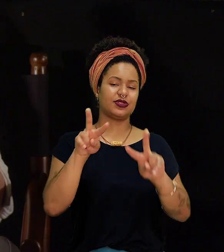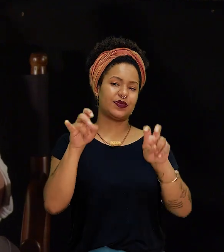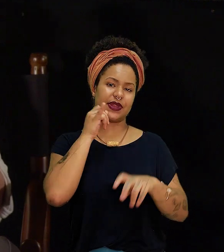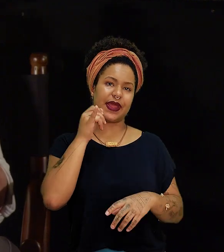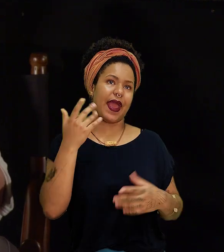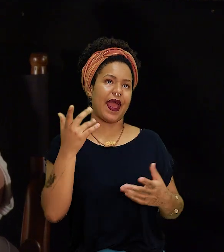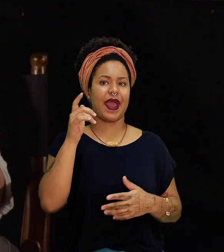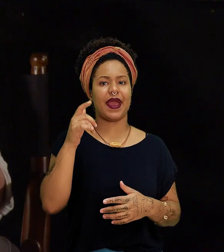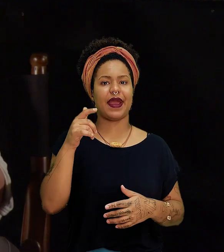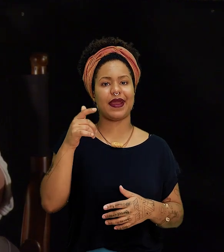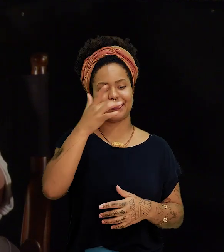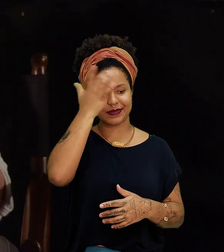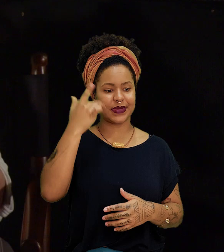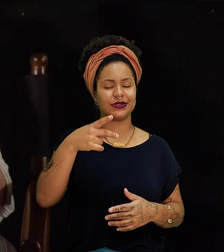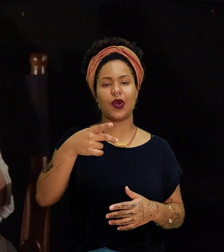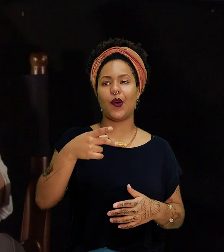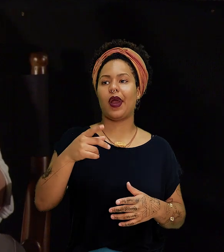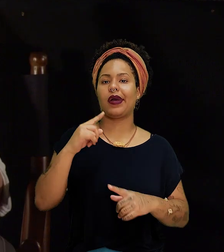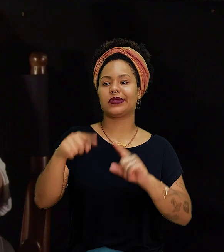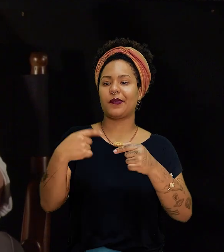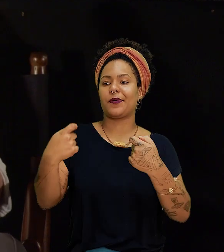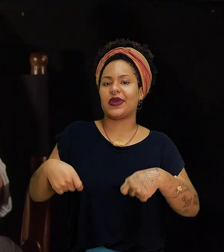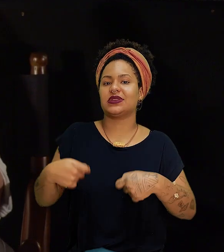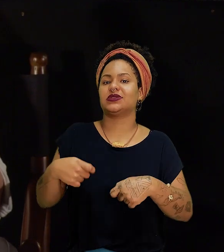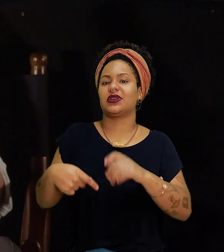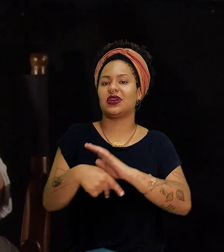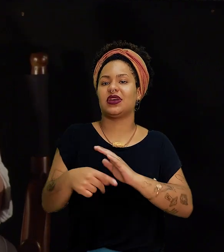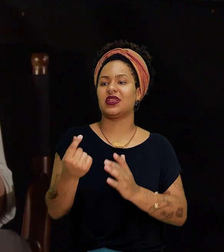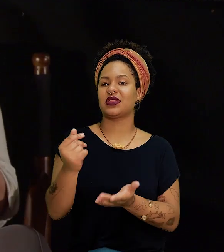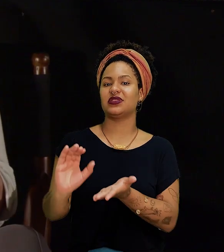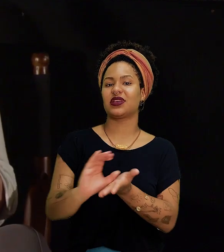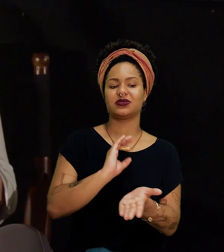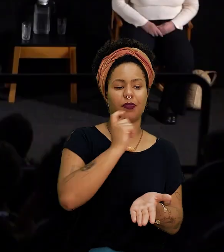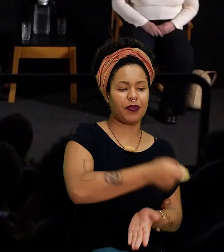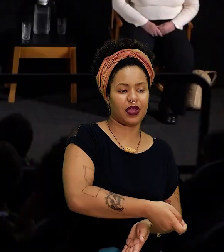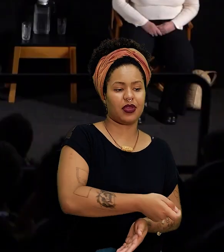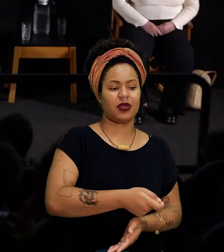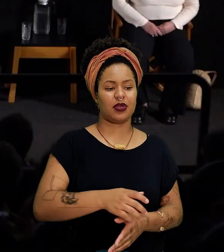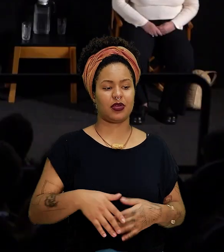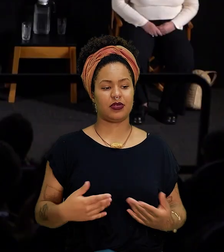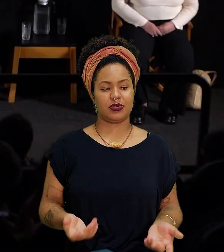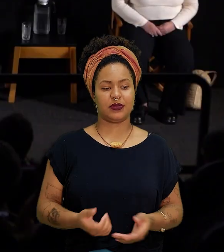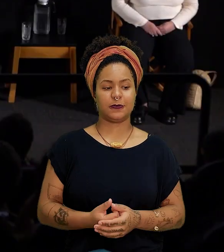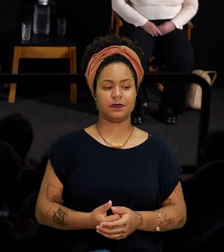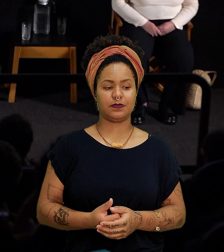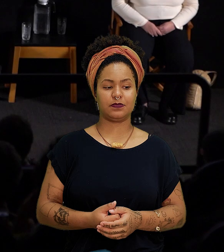essa questão, depois, se for embora, a gente vai ter que pagar indenização, etc. Só para continuar aqui